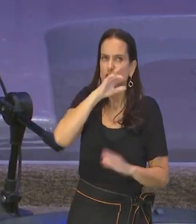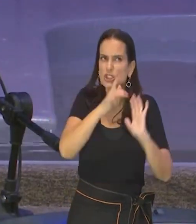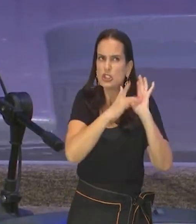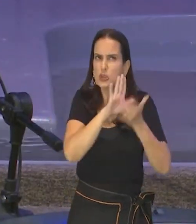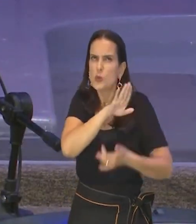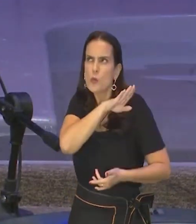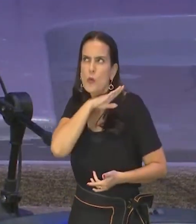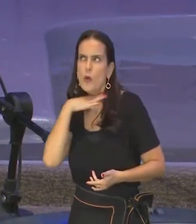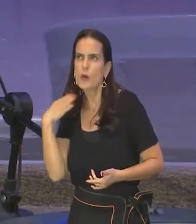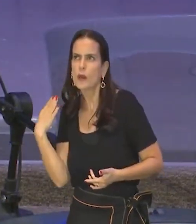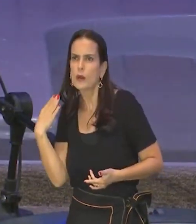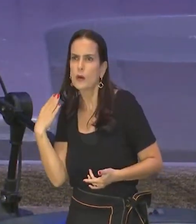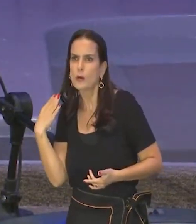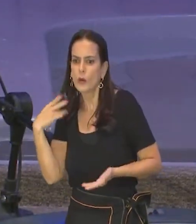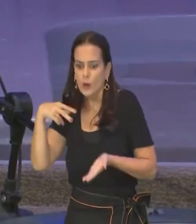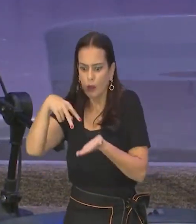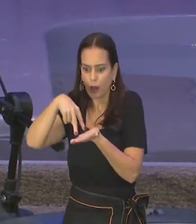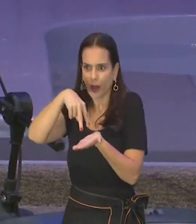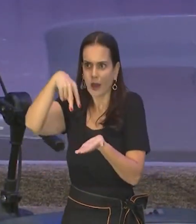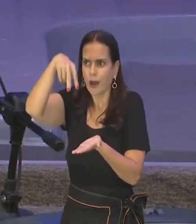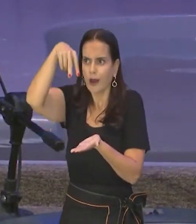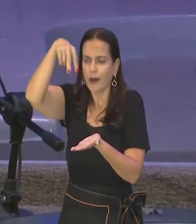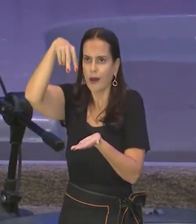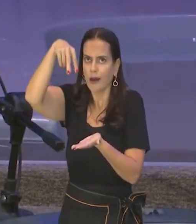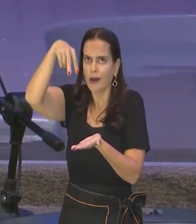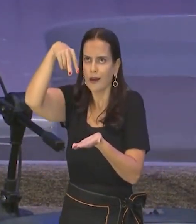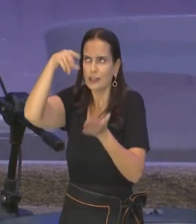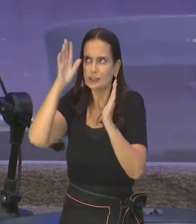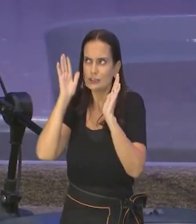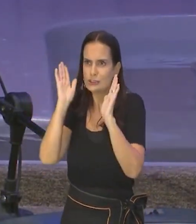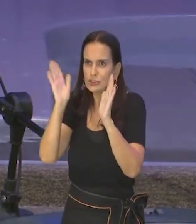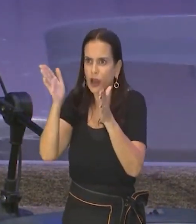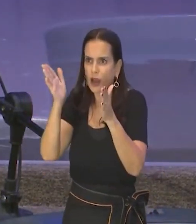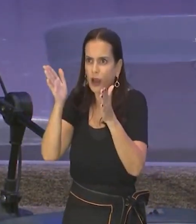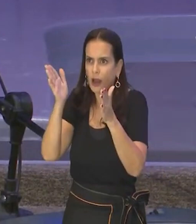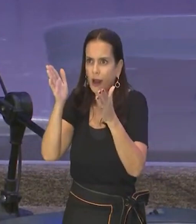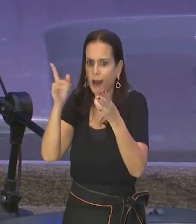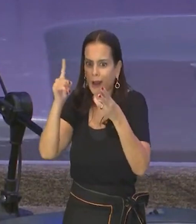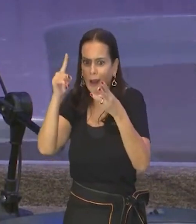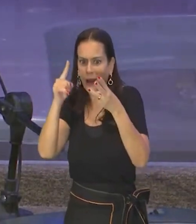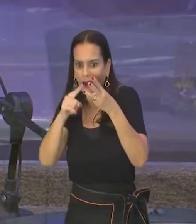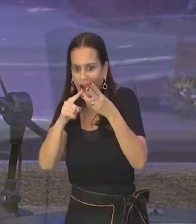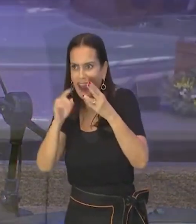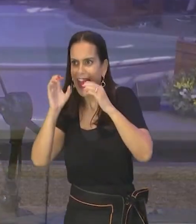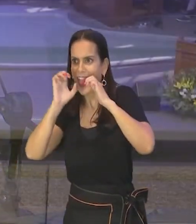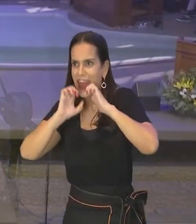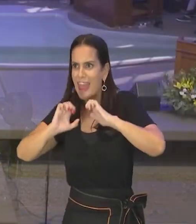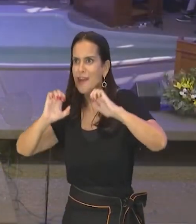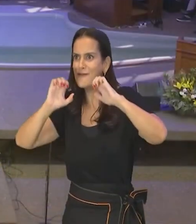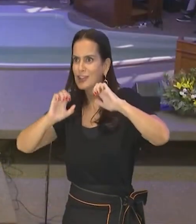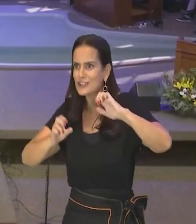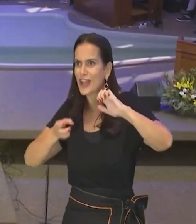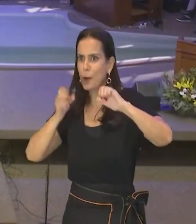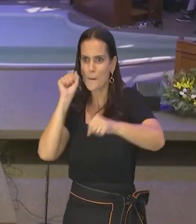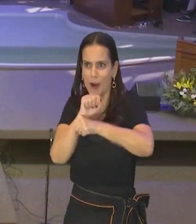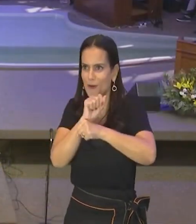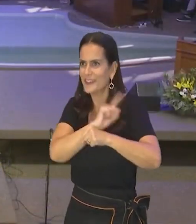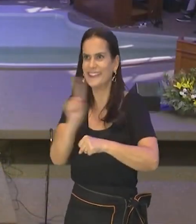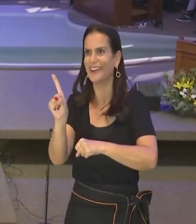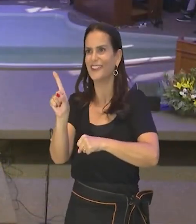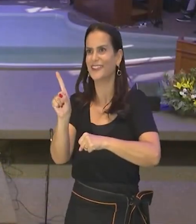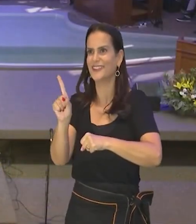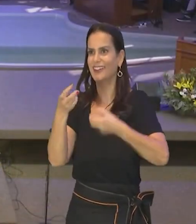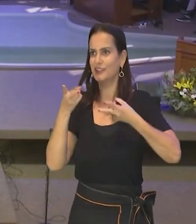Cristo, a ressurreição do Senhor, e o Evangelho continuamente sendo